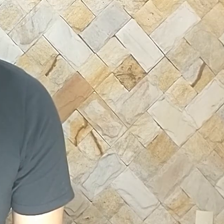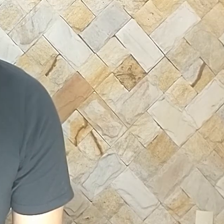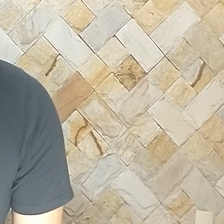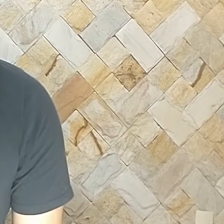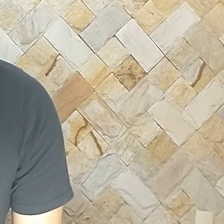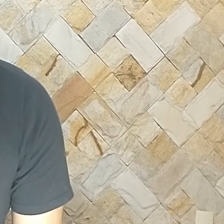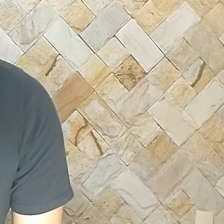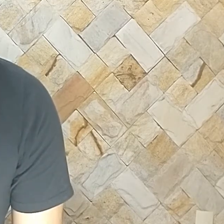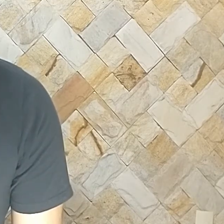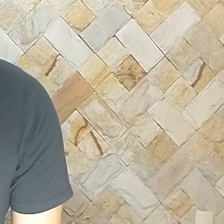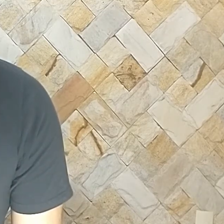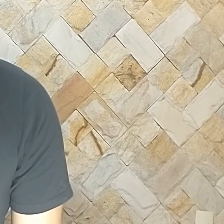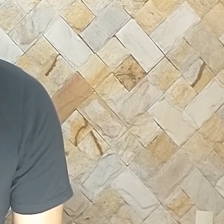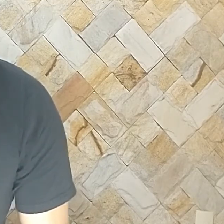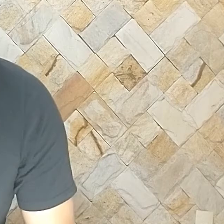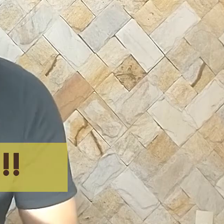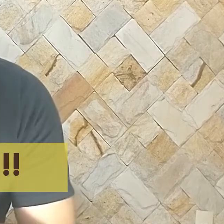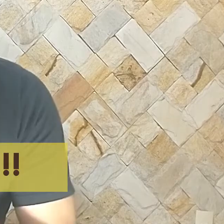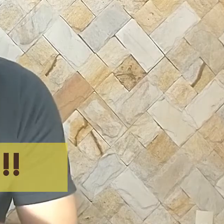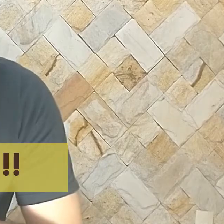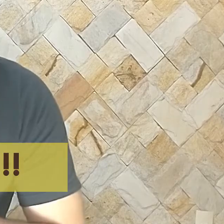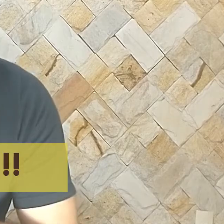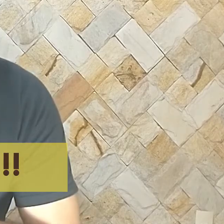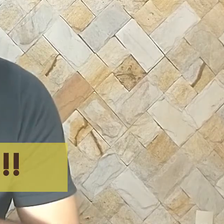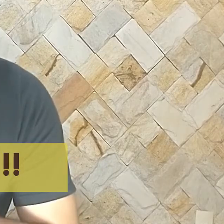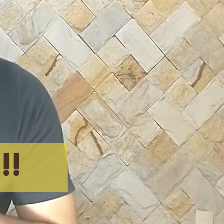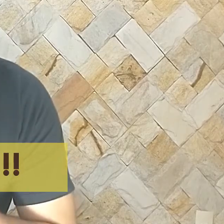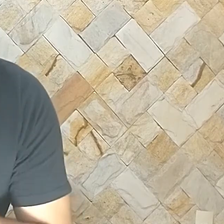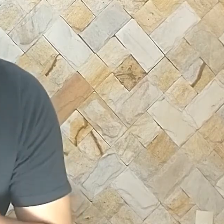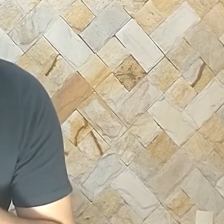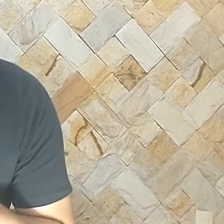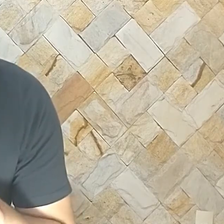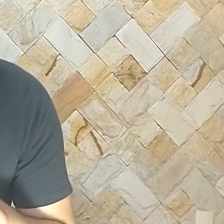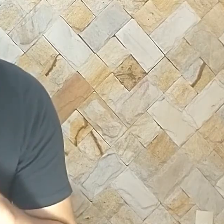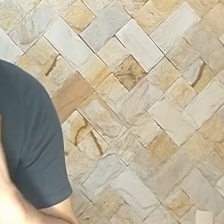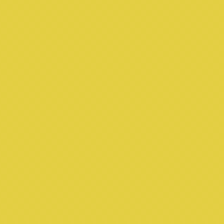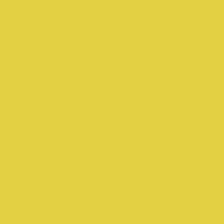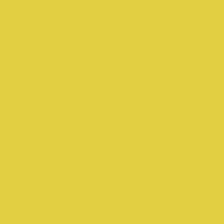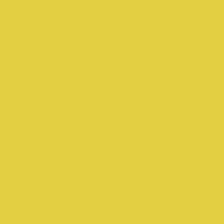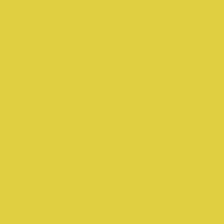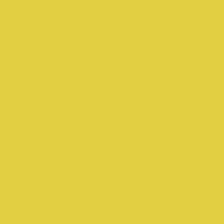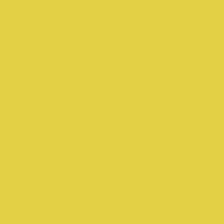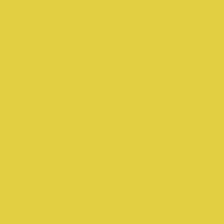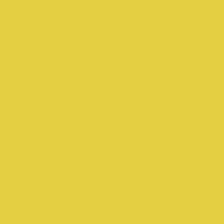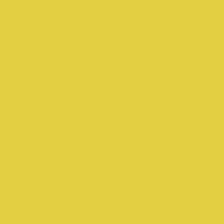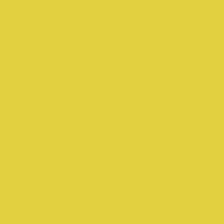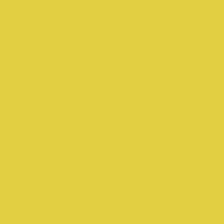promovidas pelo LDAPP. Então é isso, muito obrigado e até uma próxima!